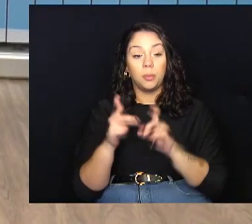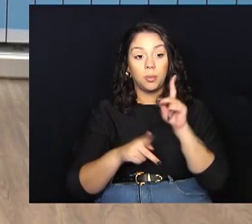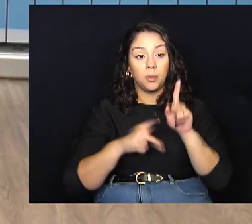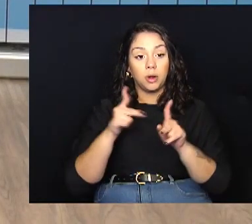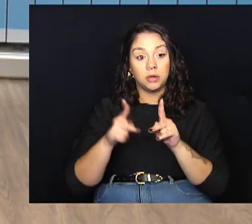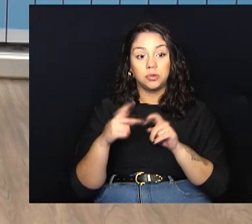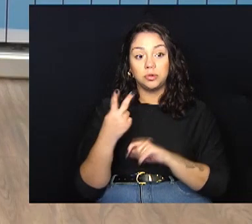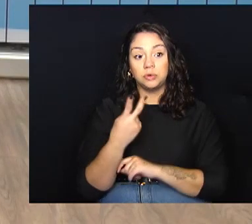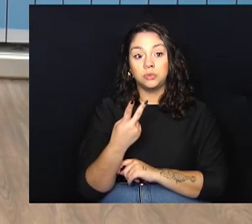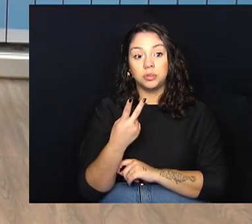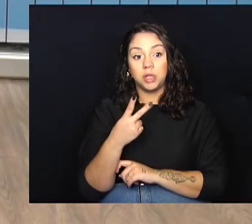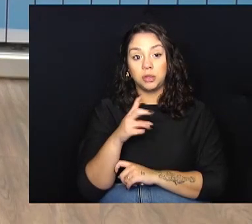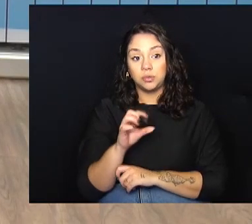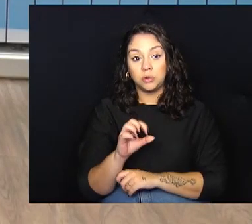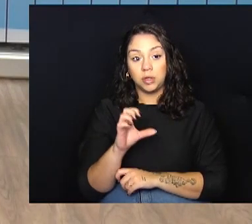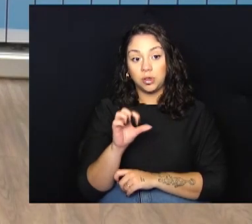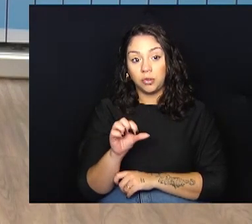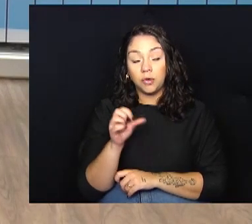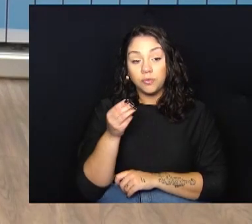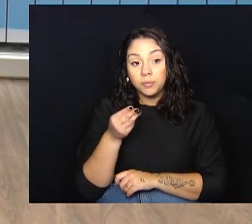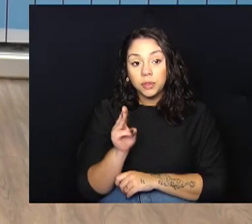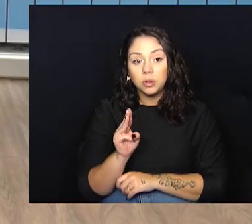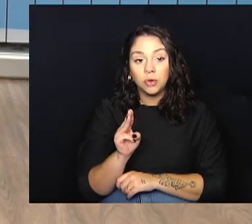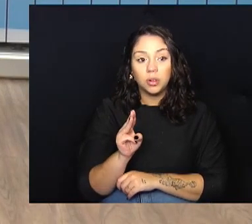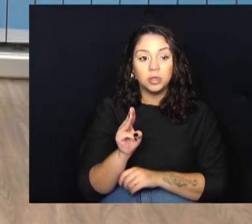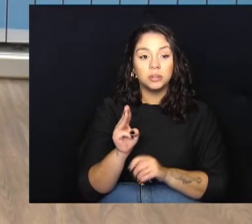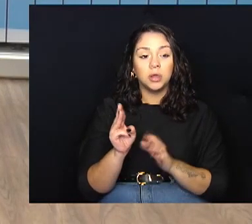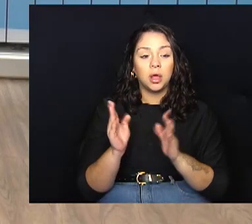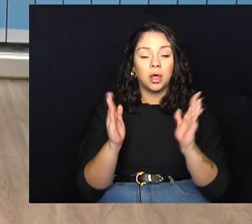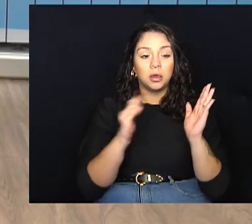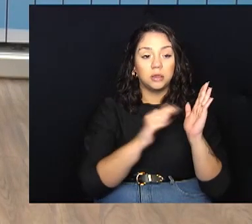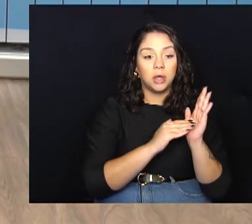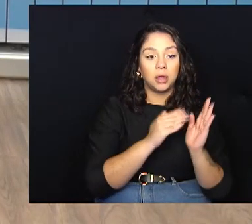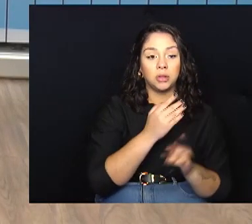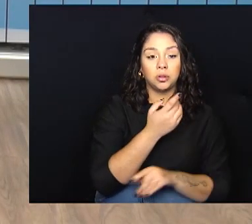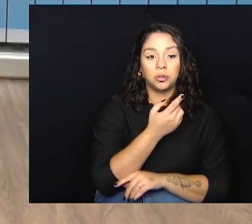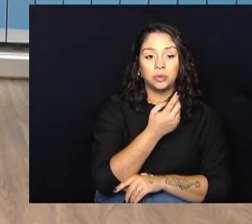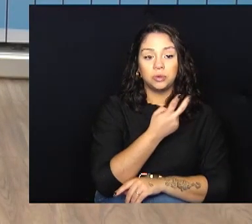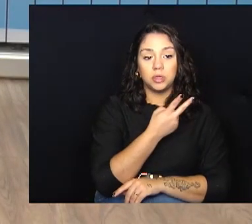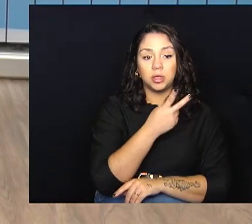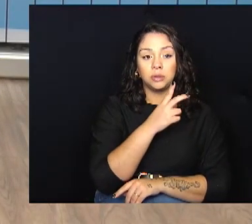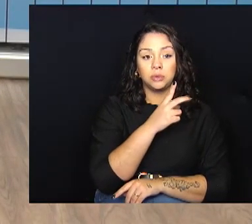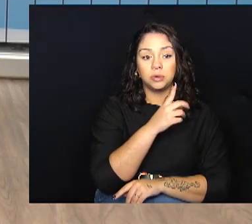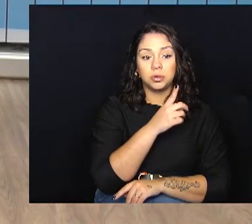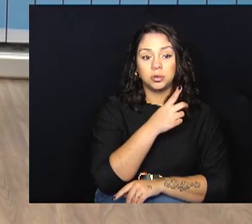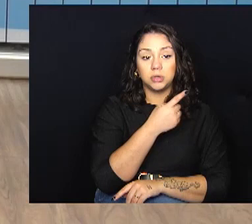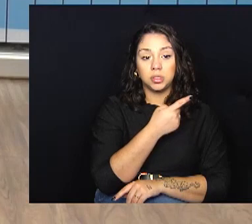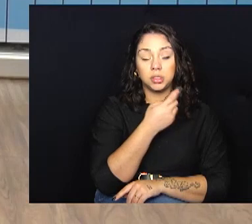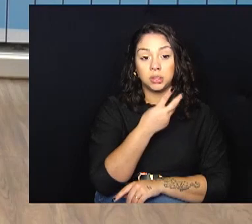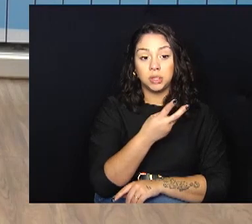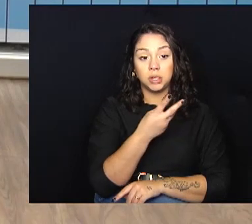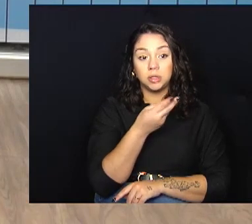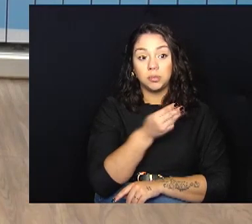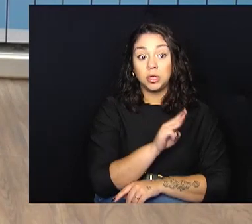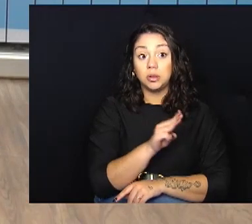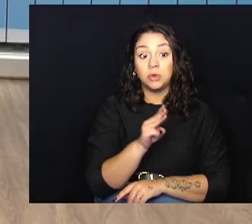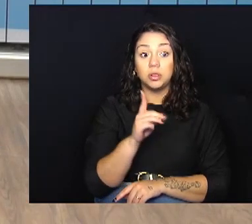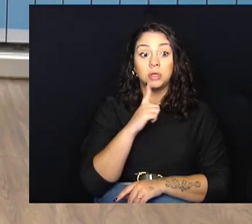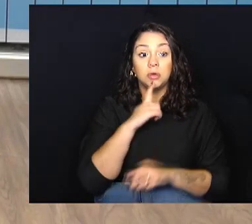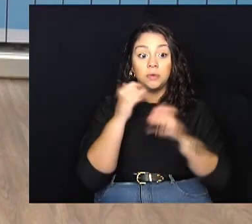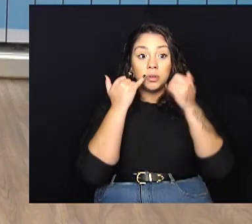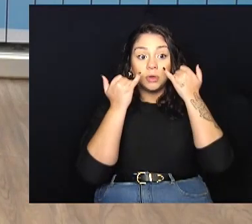entre 209 milhões e 213 milhões de habitantes e o número divulgado foi de